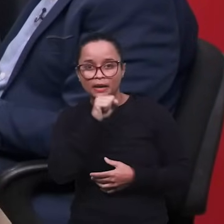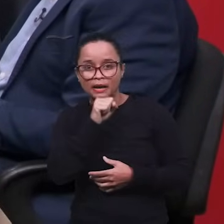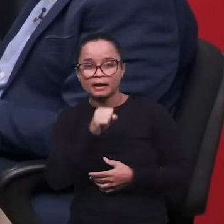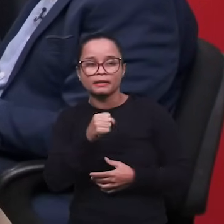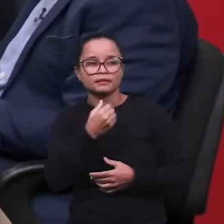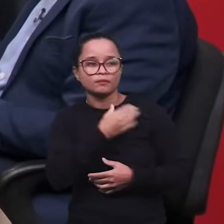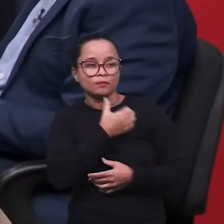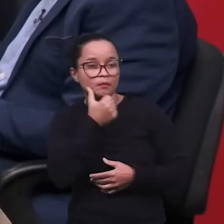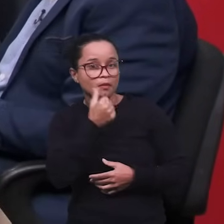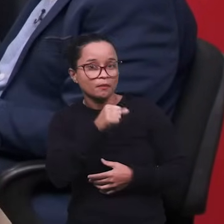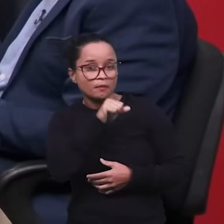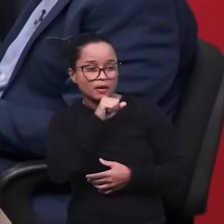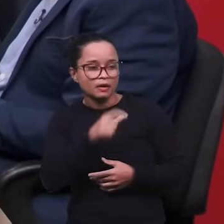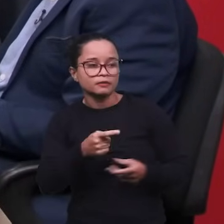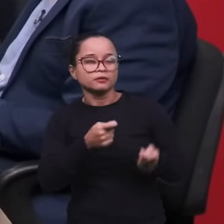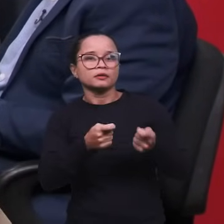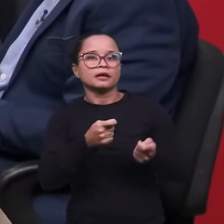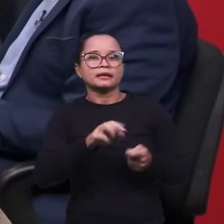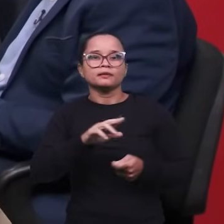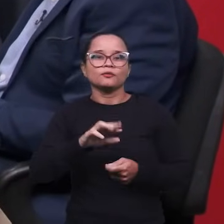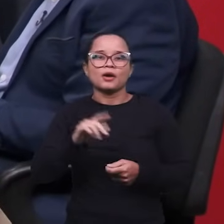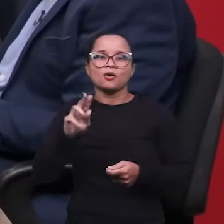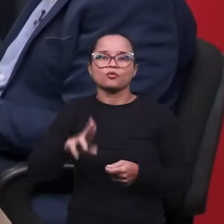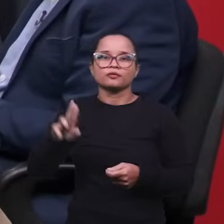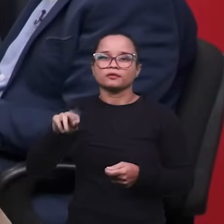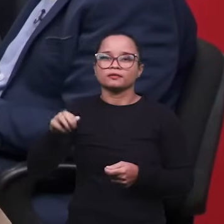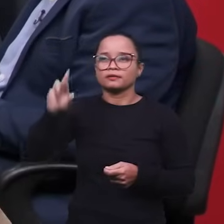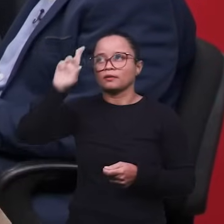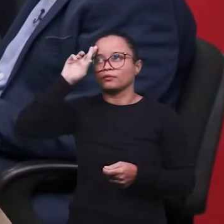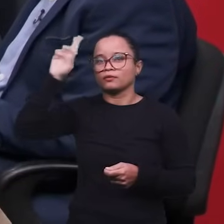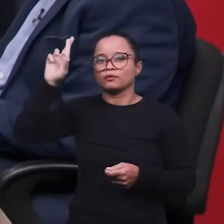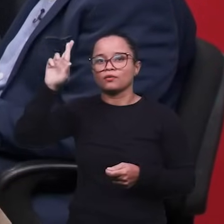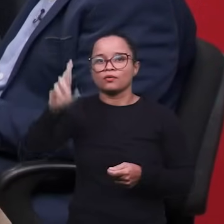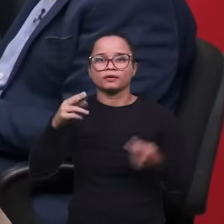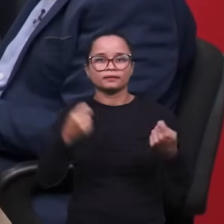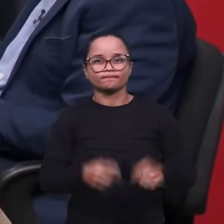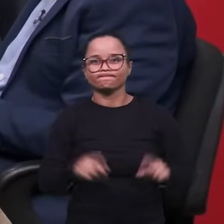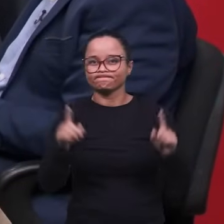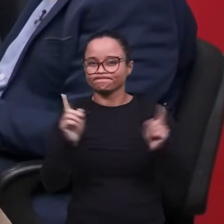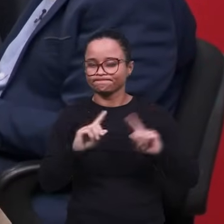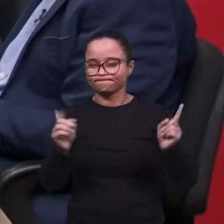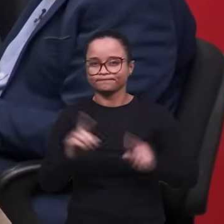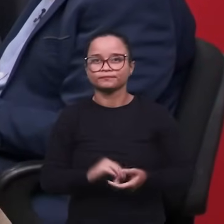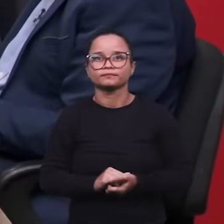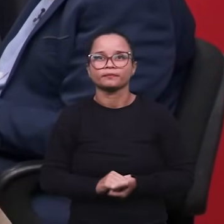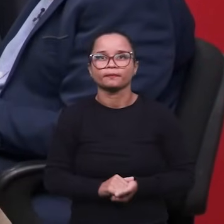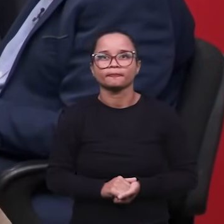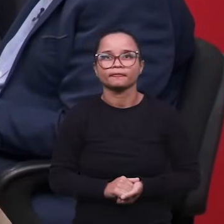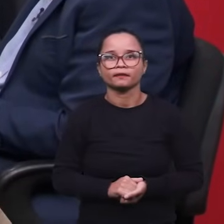a sua autoridade e não usar o nome do Senhor sem necessidade, né? Muito Com bom. certeza.